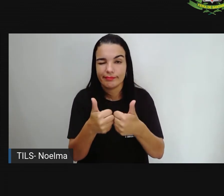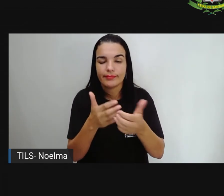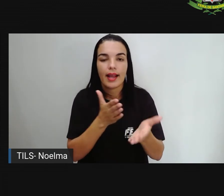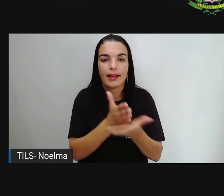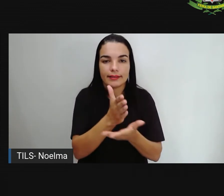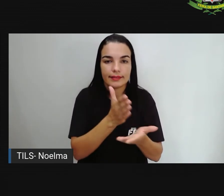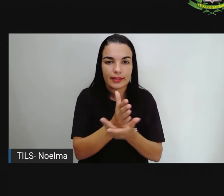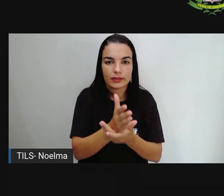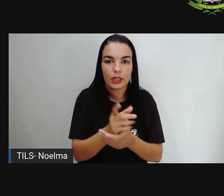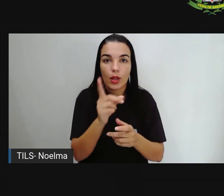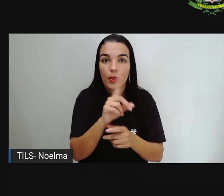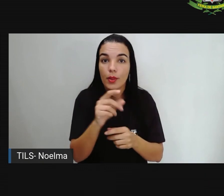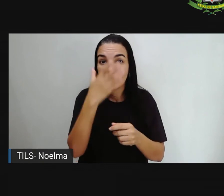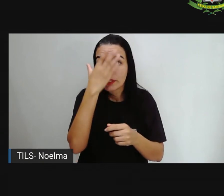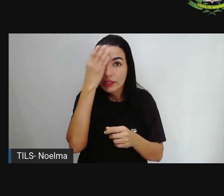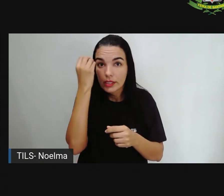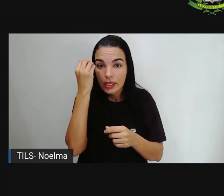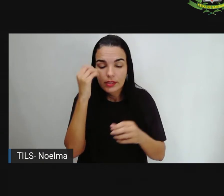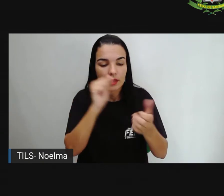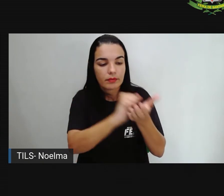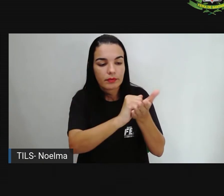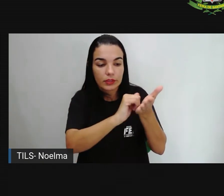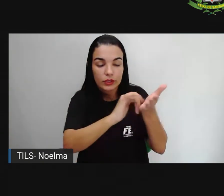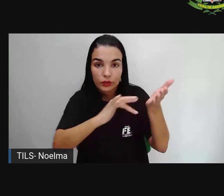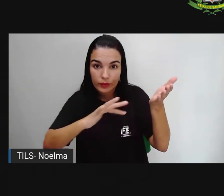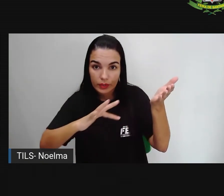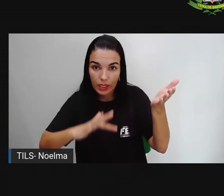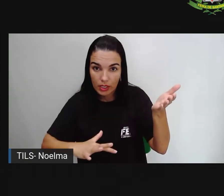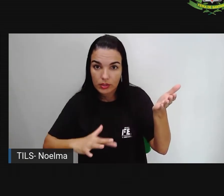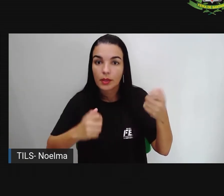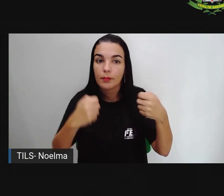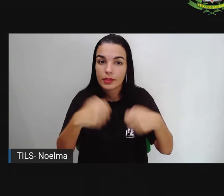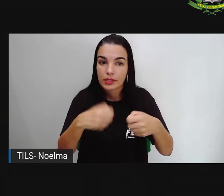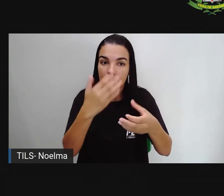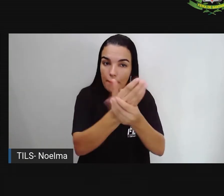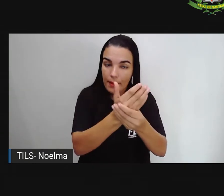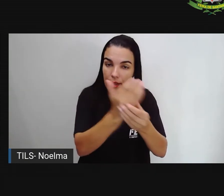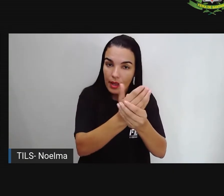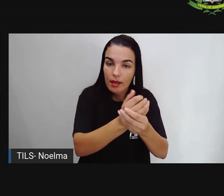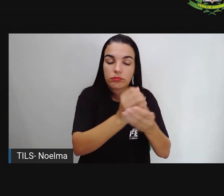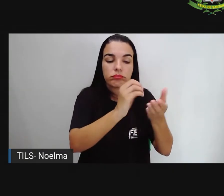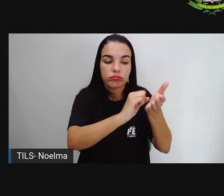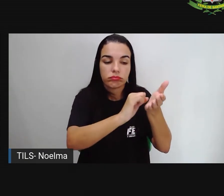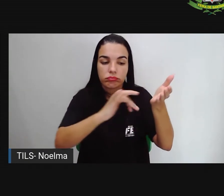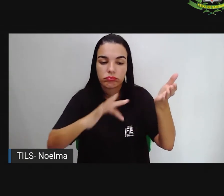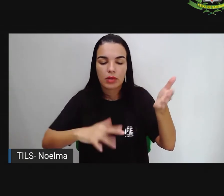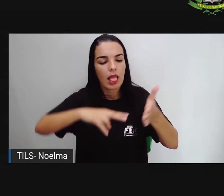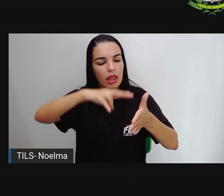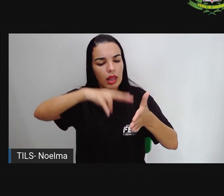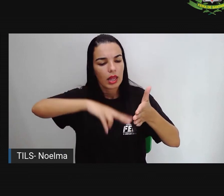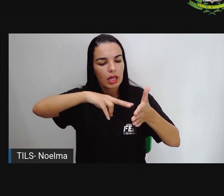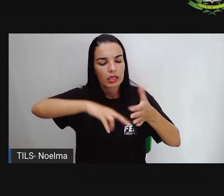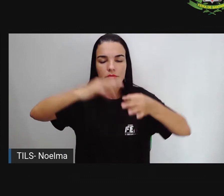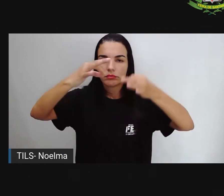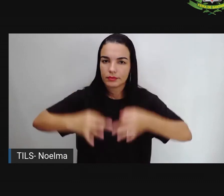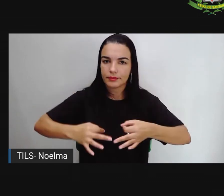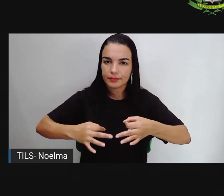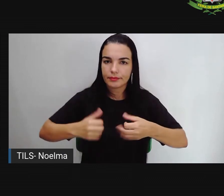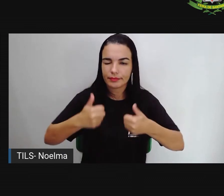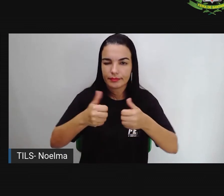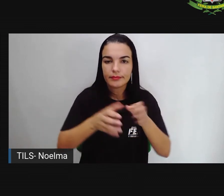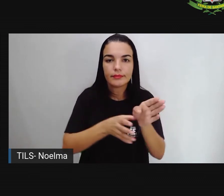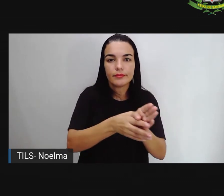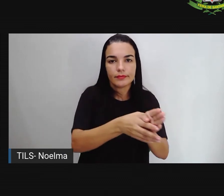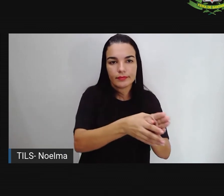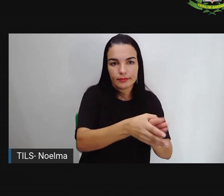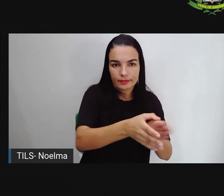assistam. E não deixem de fazer essas atividades, certo? Pegue o percurso pedagógico, leia direitinho as atividades,